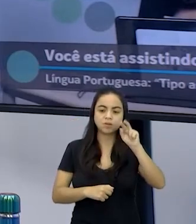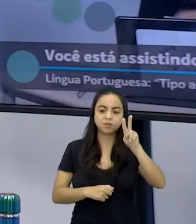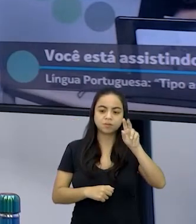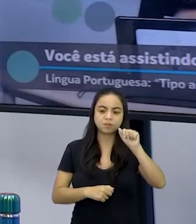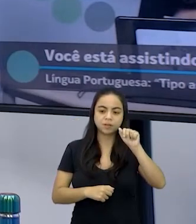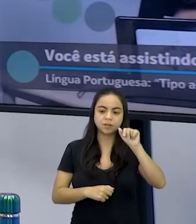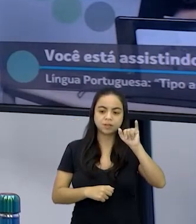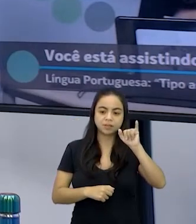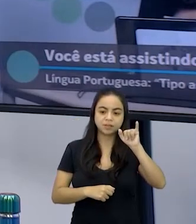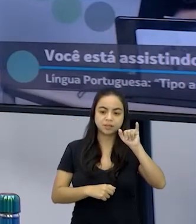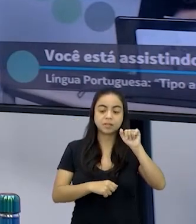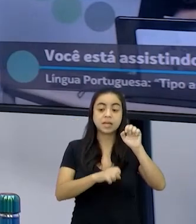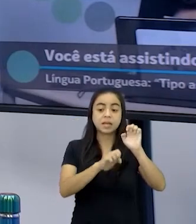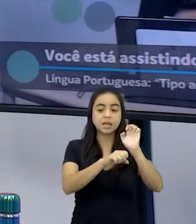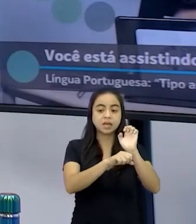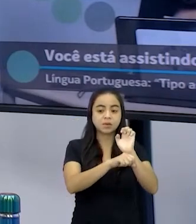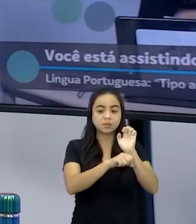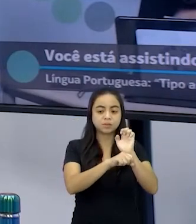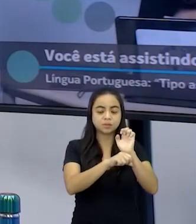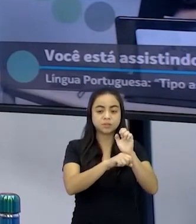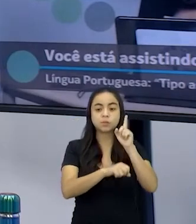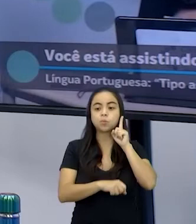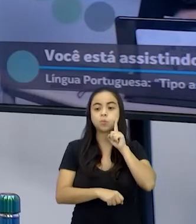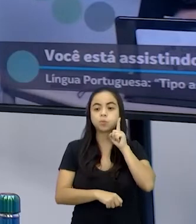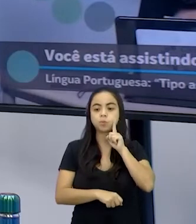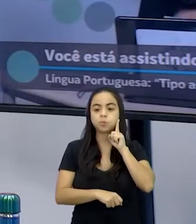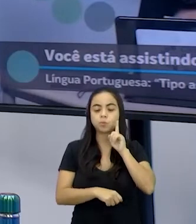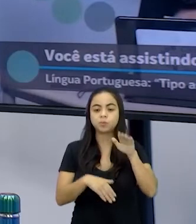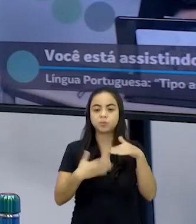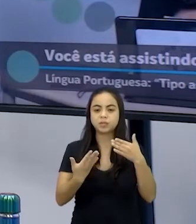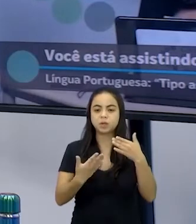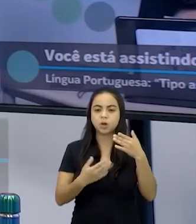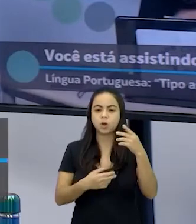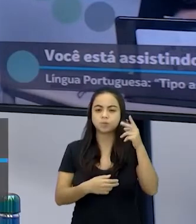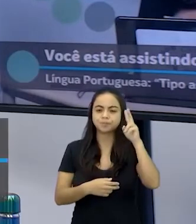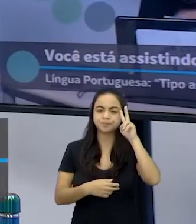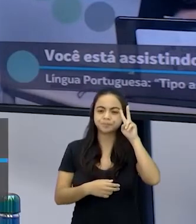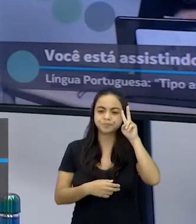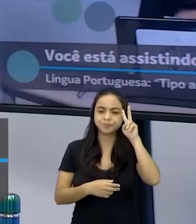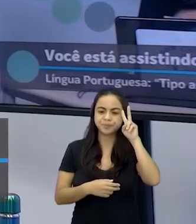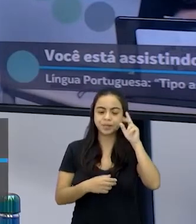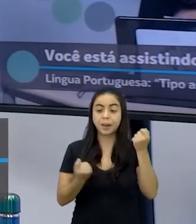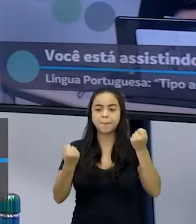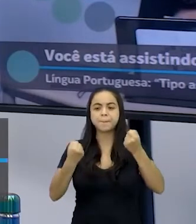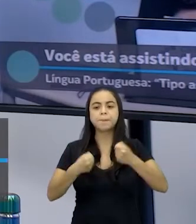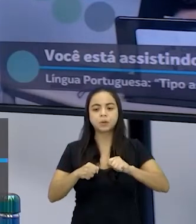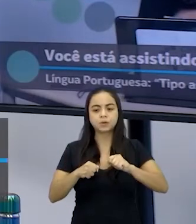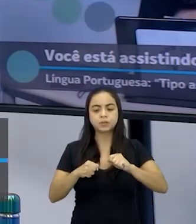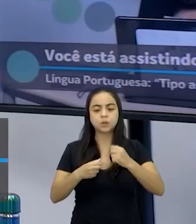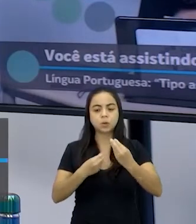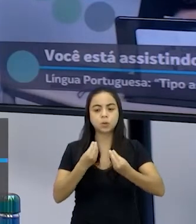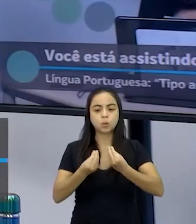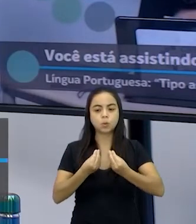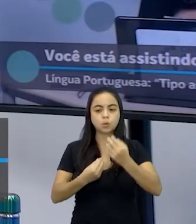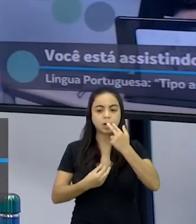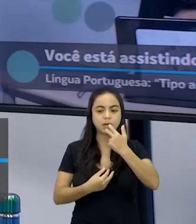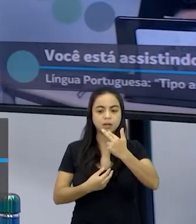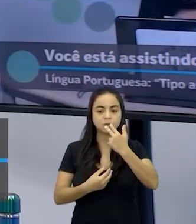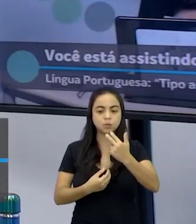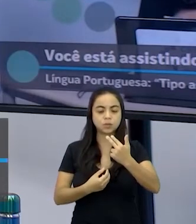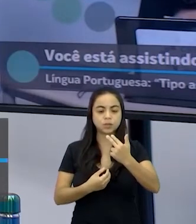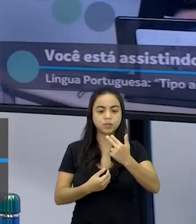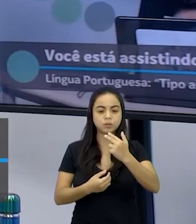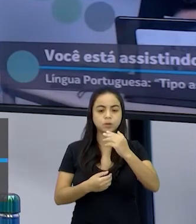americano, né? Então, retomando aquela questão do poder, né? Como a língua, ela reforça esse